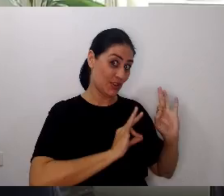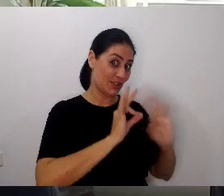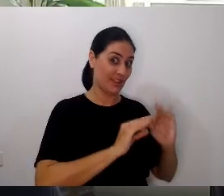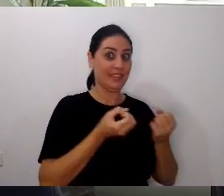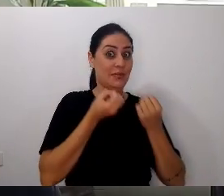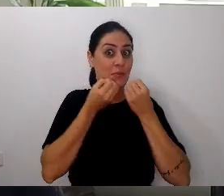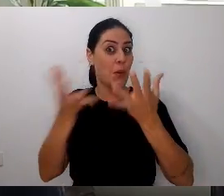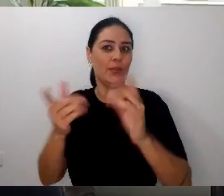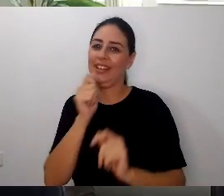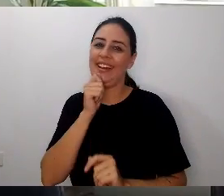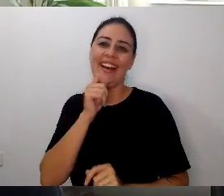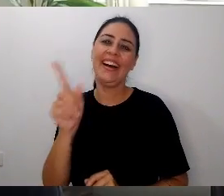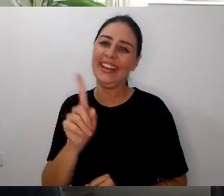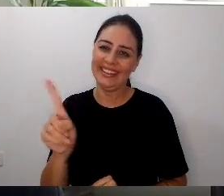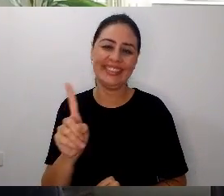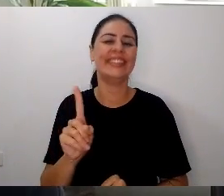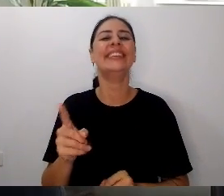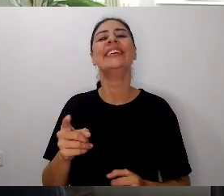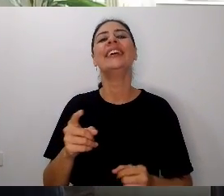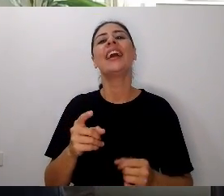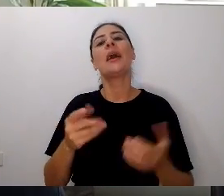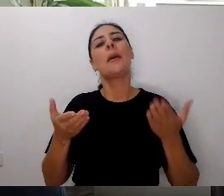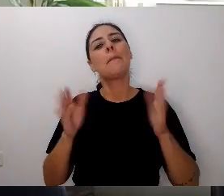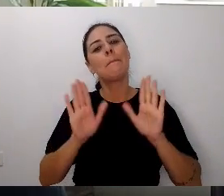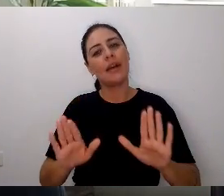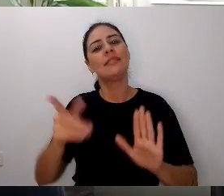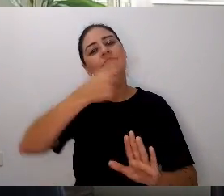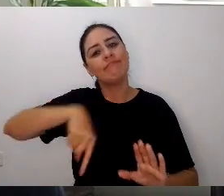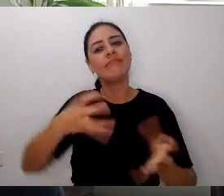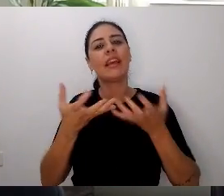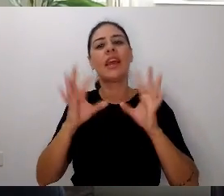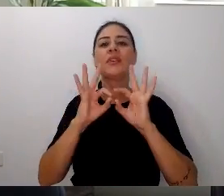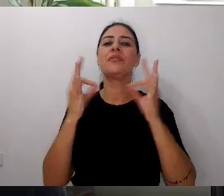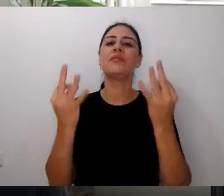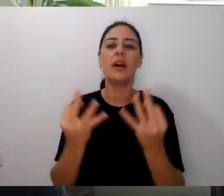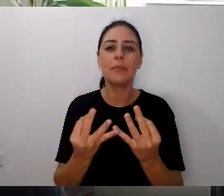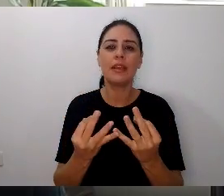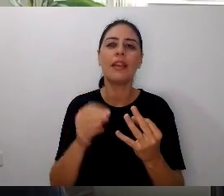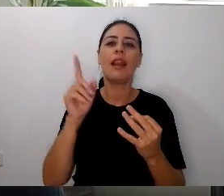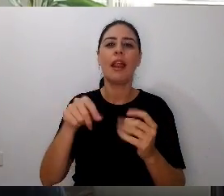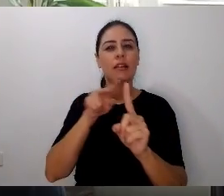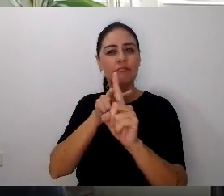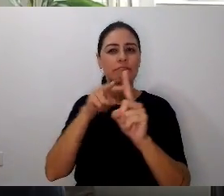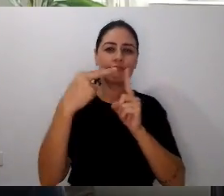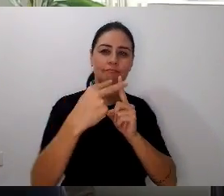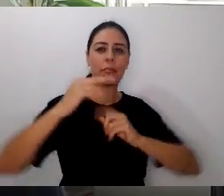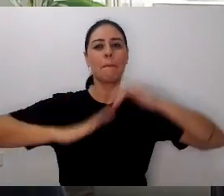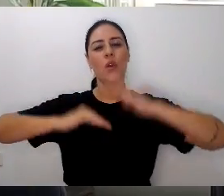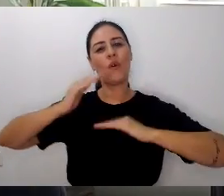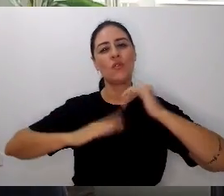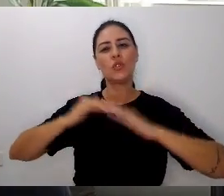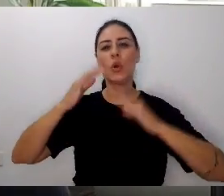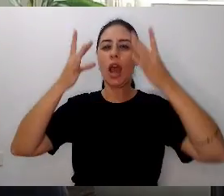Marilu? Mas a intenção é que a gente leve para as famílias o olhar de um especialista como é o seu, né?